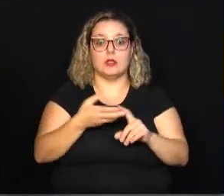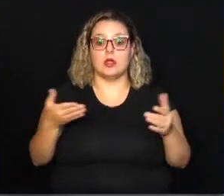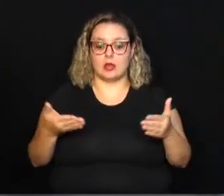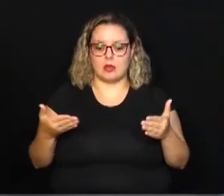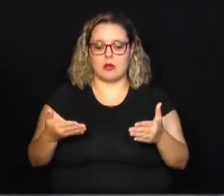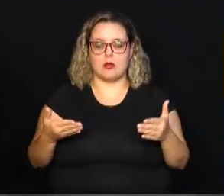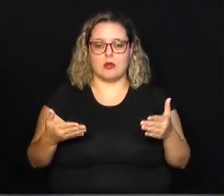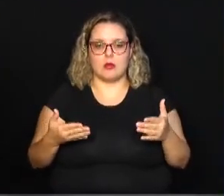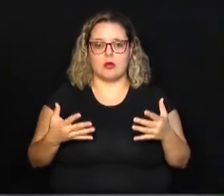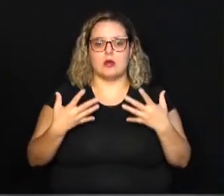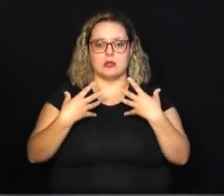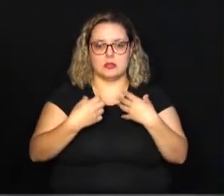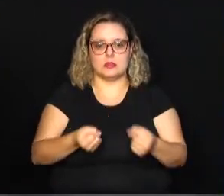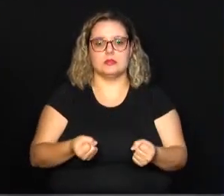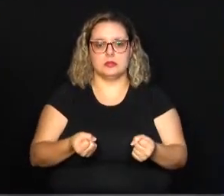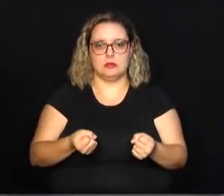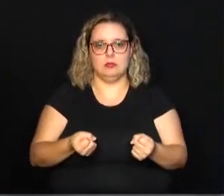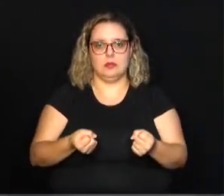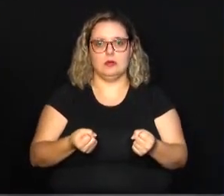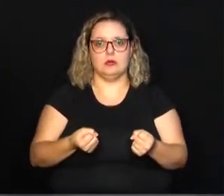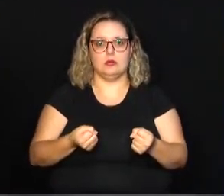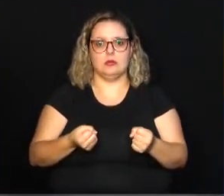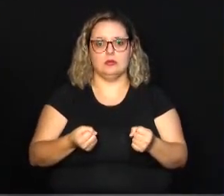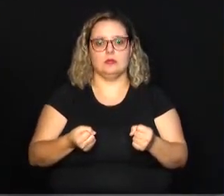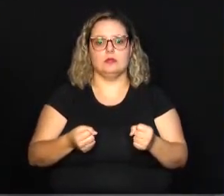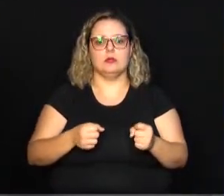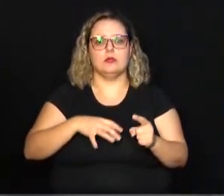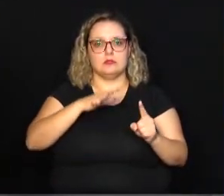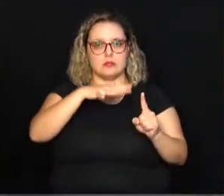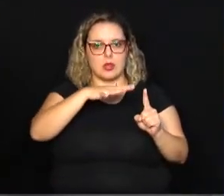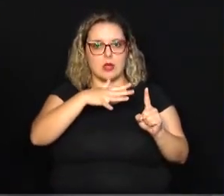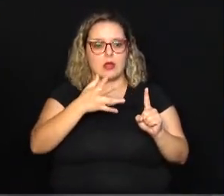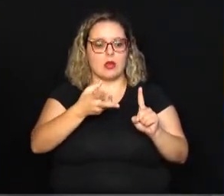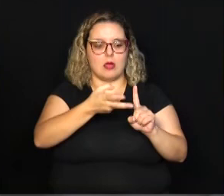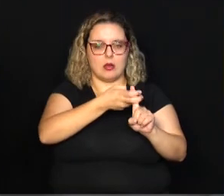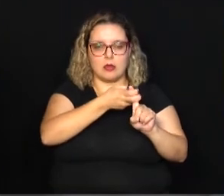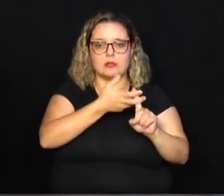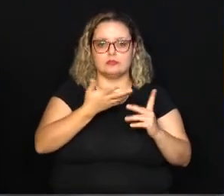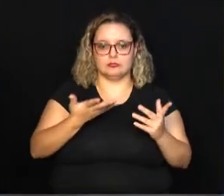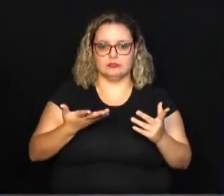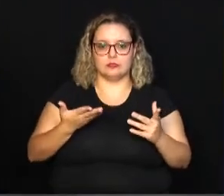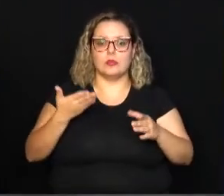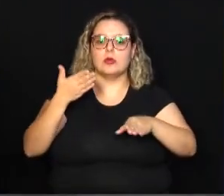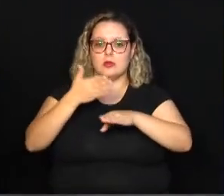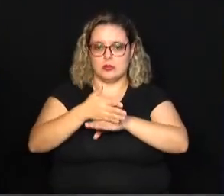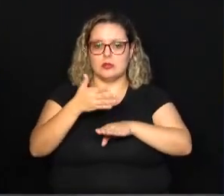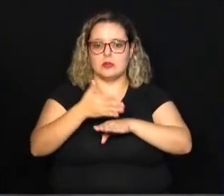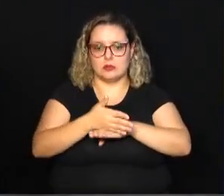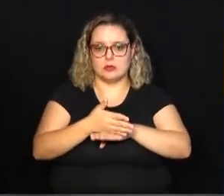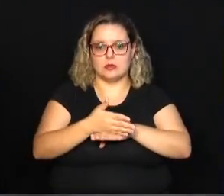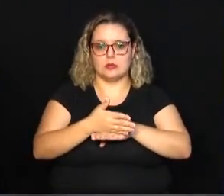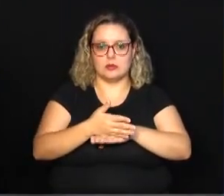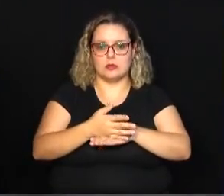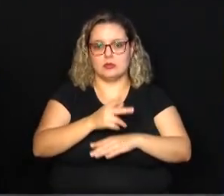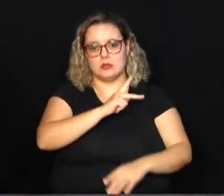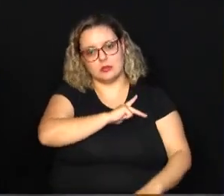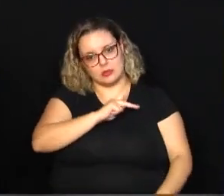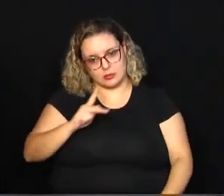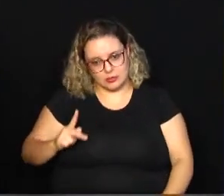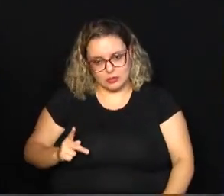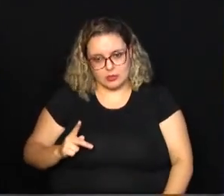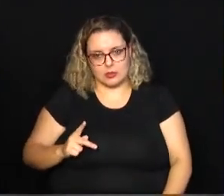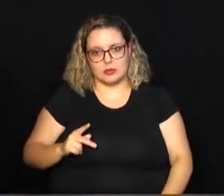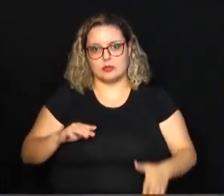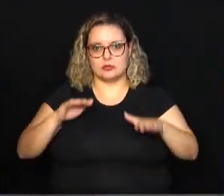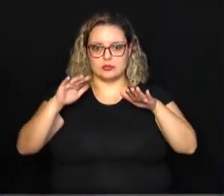gestor, eu tenho que estar à disposição da população para prestar esclarecimentos. Eu faço parte, eu estou na presidência da rede,